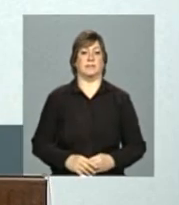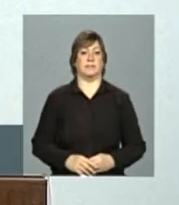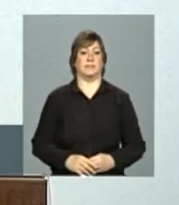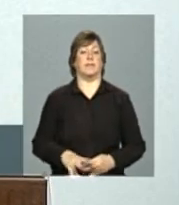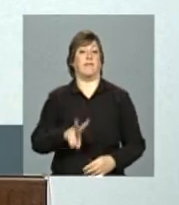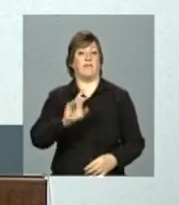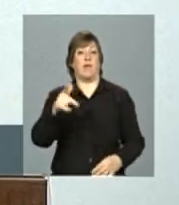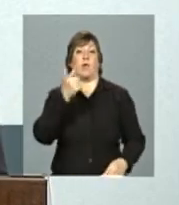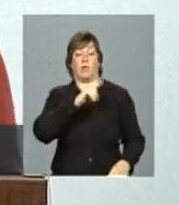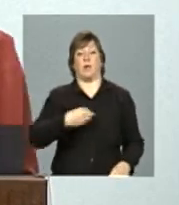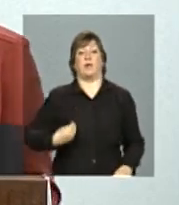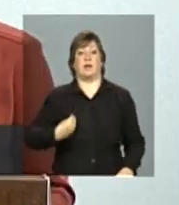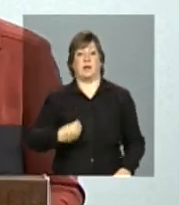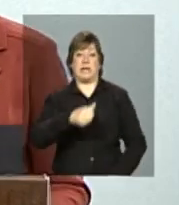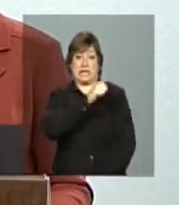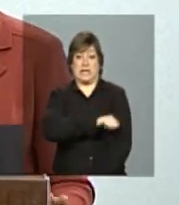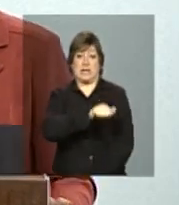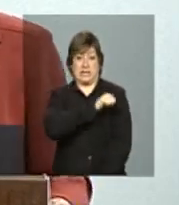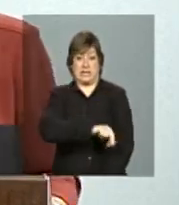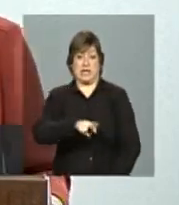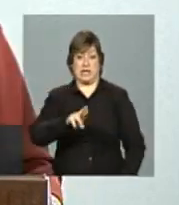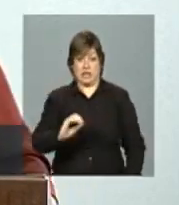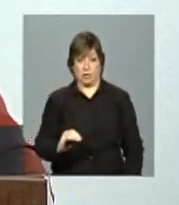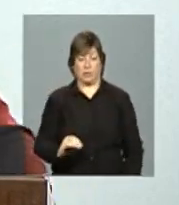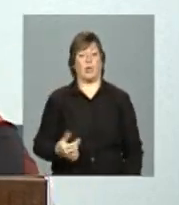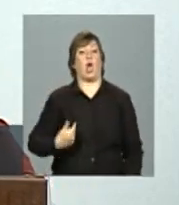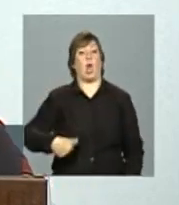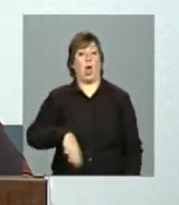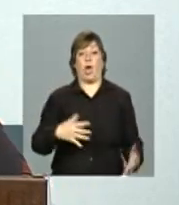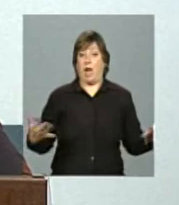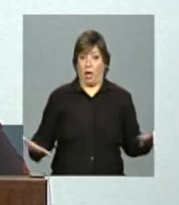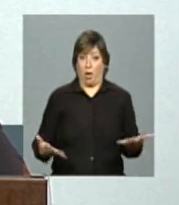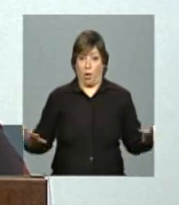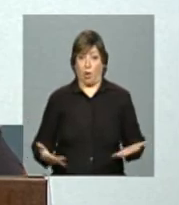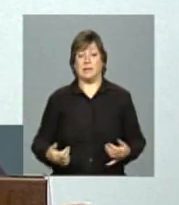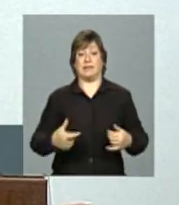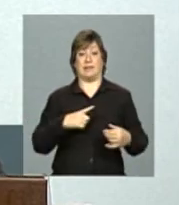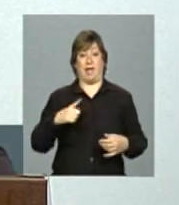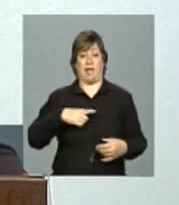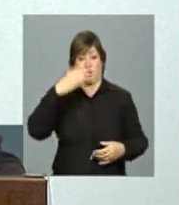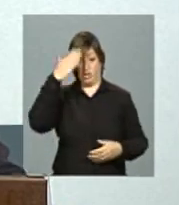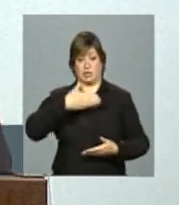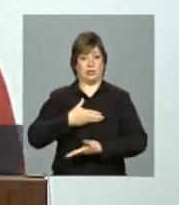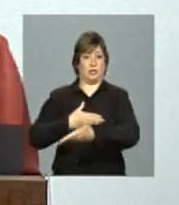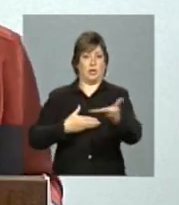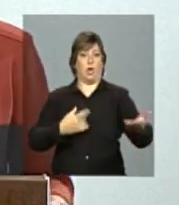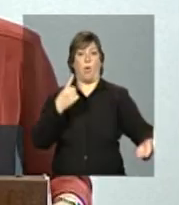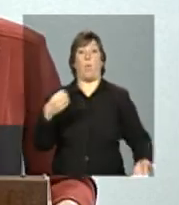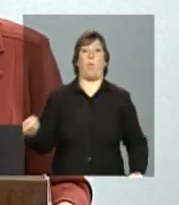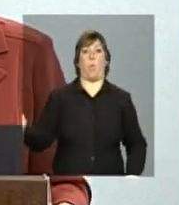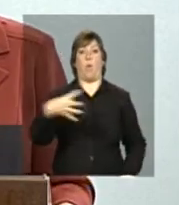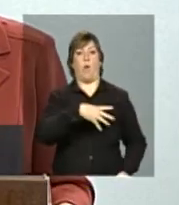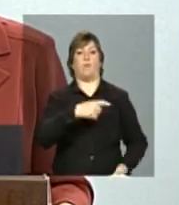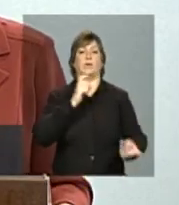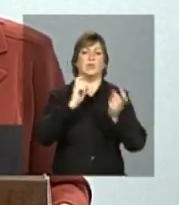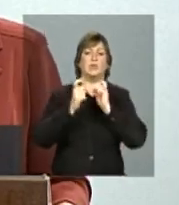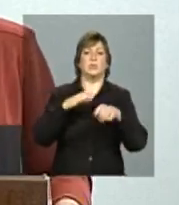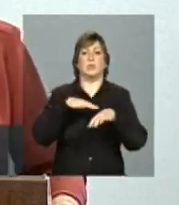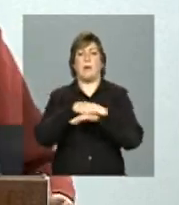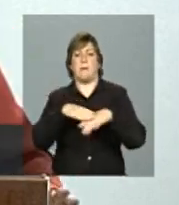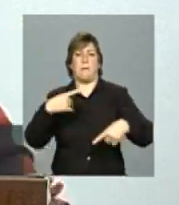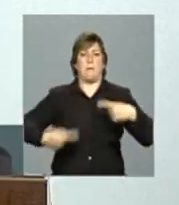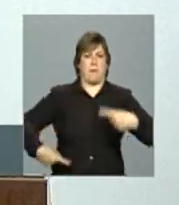que vai ocorrer no Rio de Janeiro nós agora temos diante de nós uma nova discussão